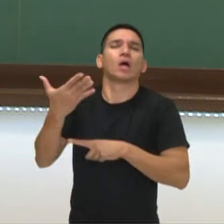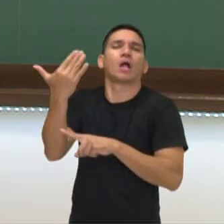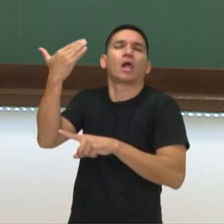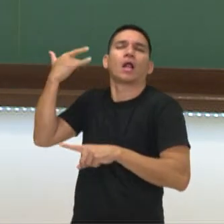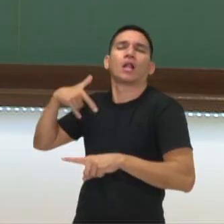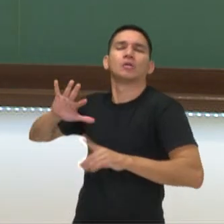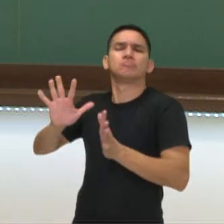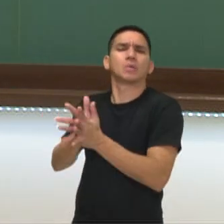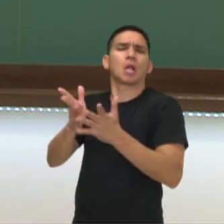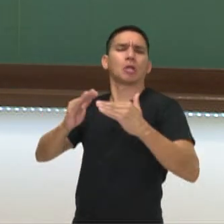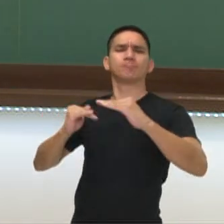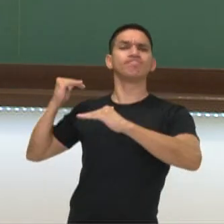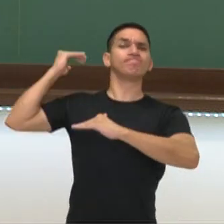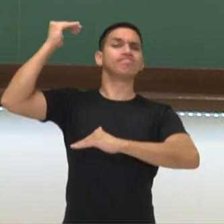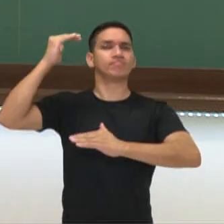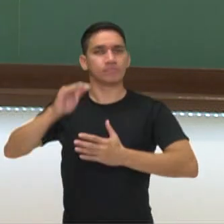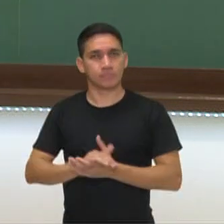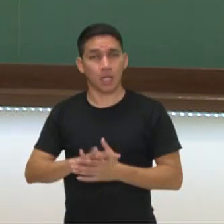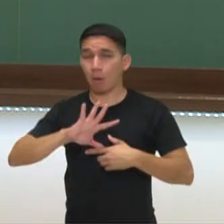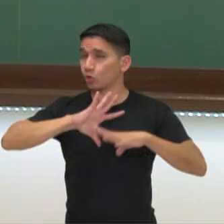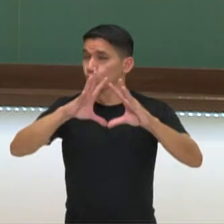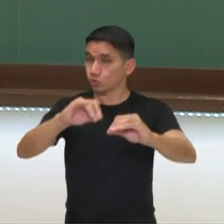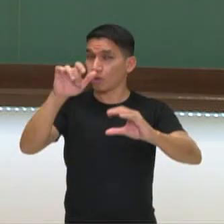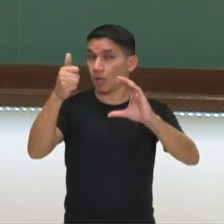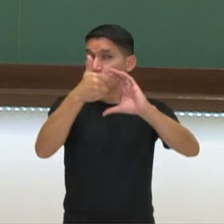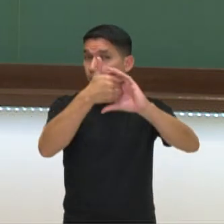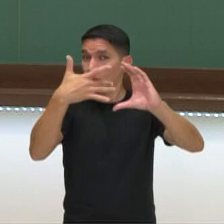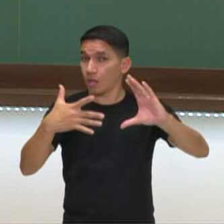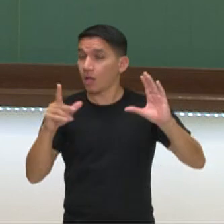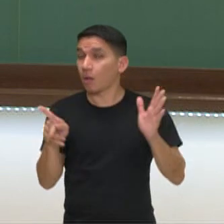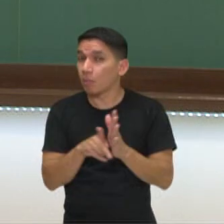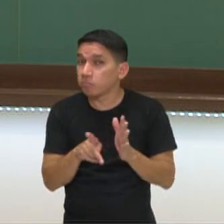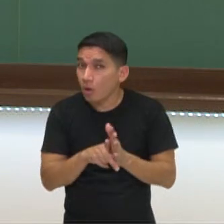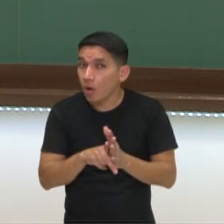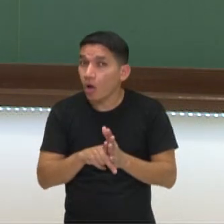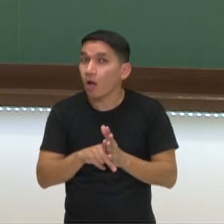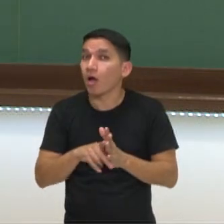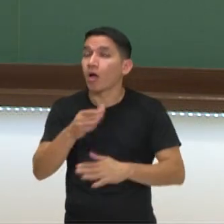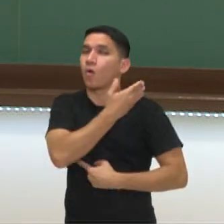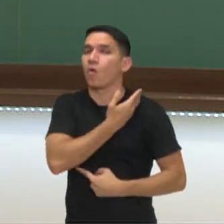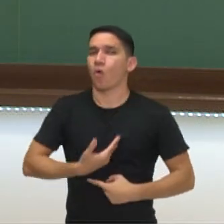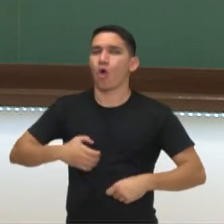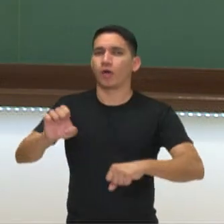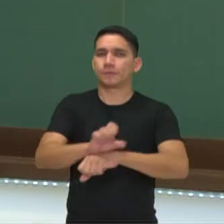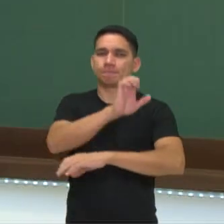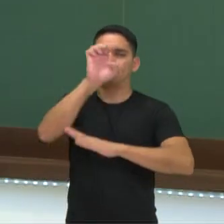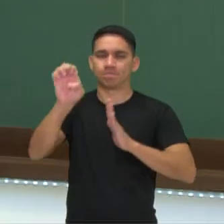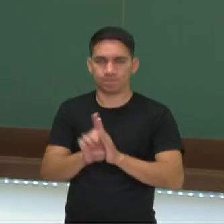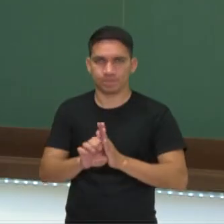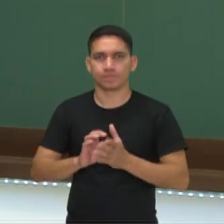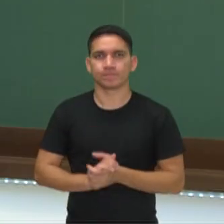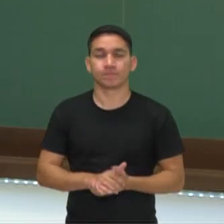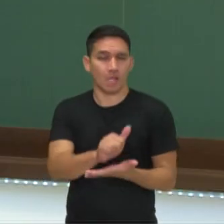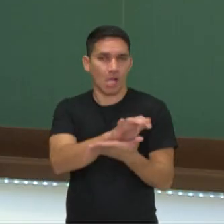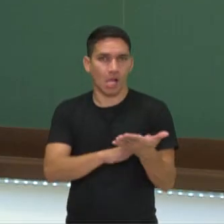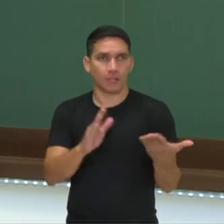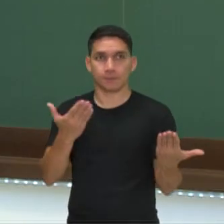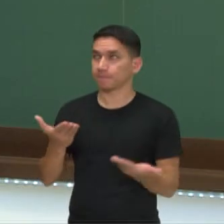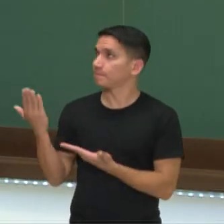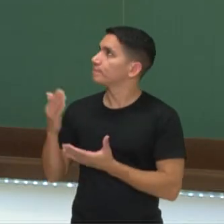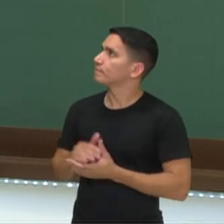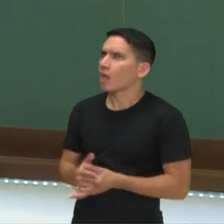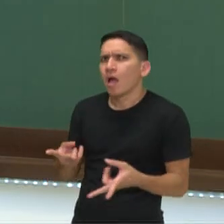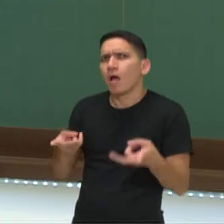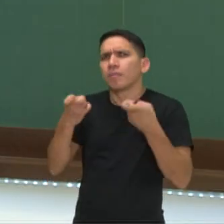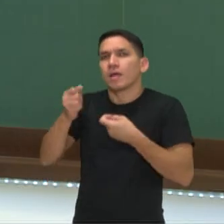passado glorioso. Todas características de governos totalitários. Exercício pra gente. Observe